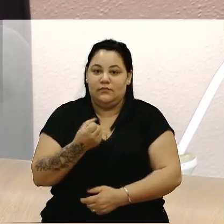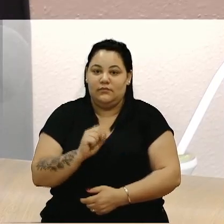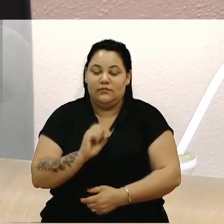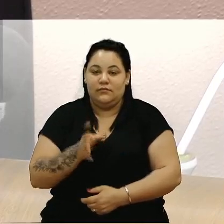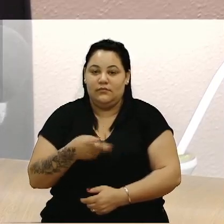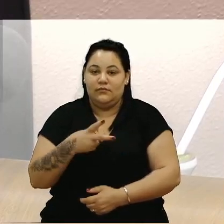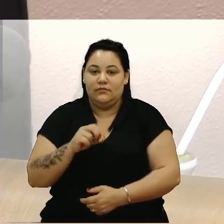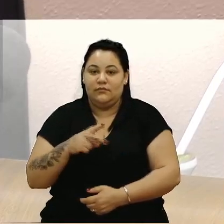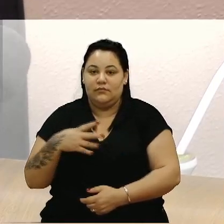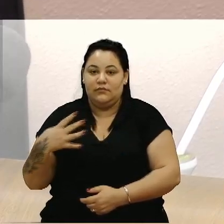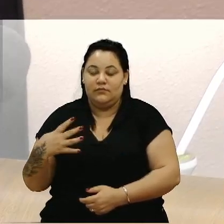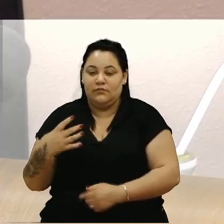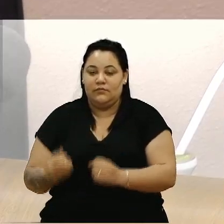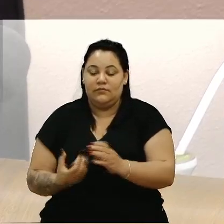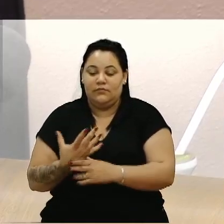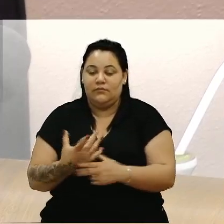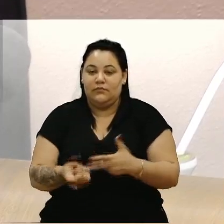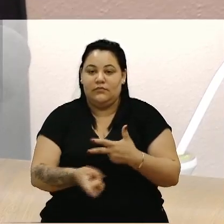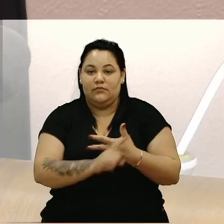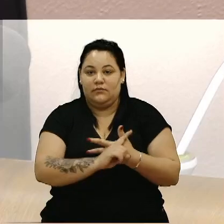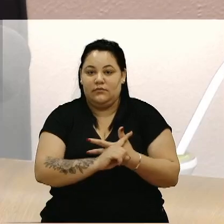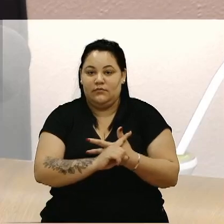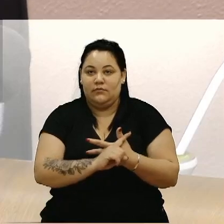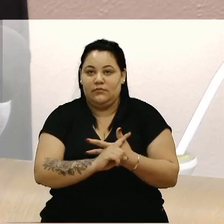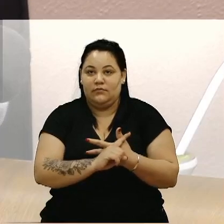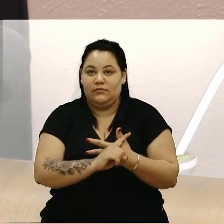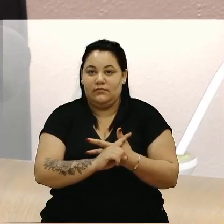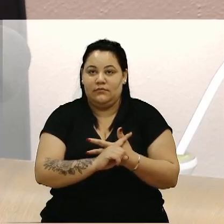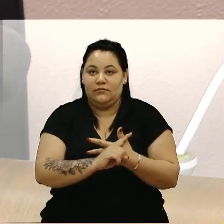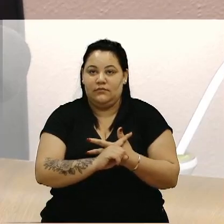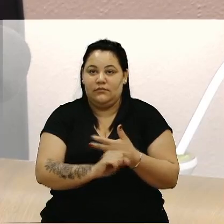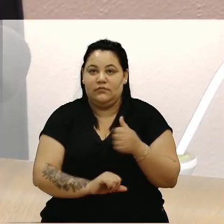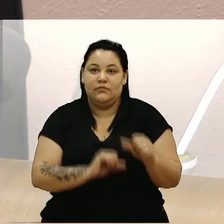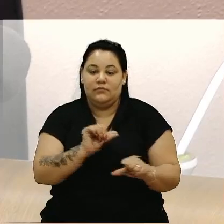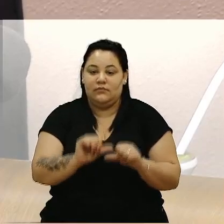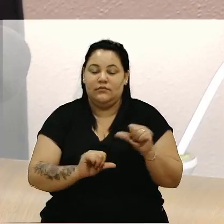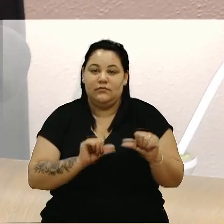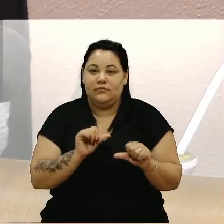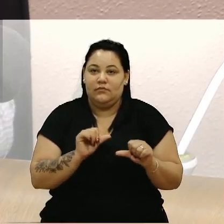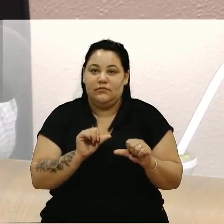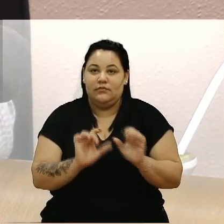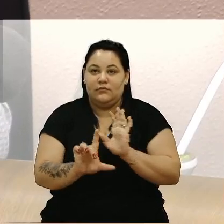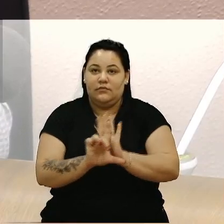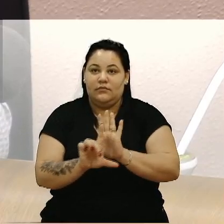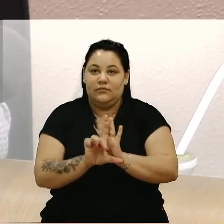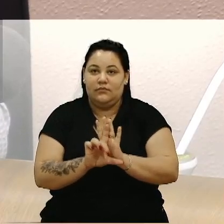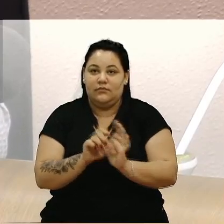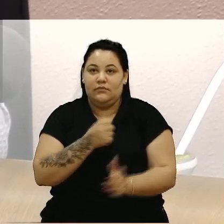208/2024, de autoria do Poder Executivo, que altera dispositivos da Lei número